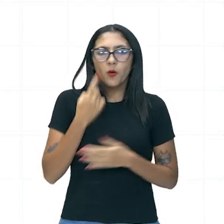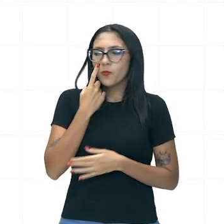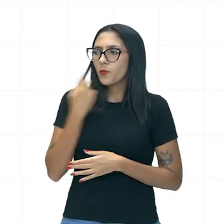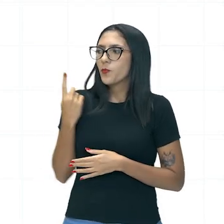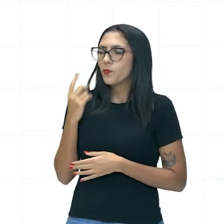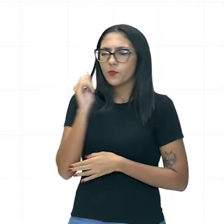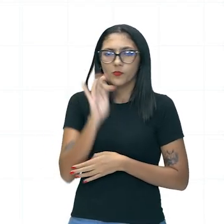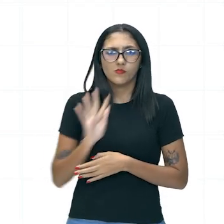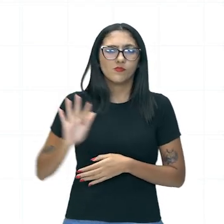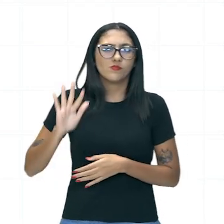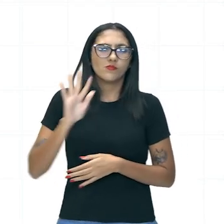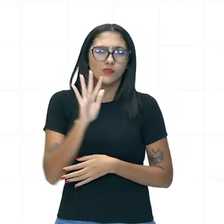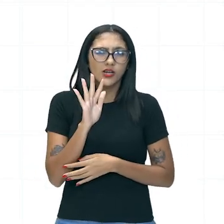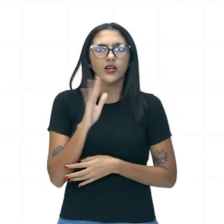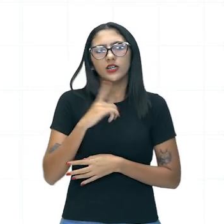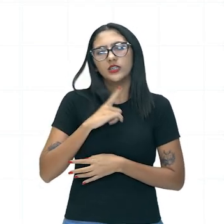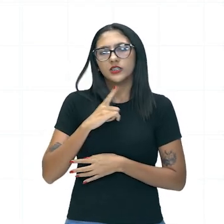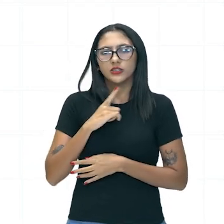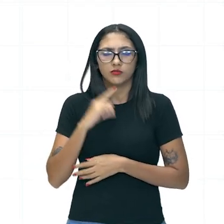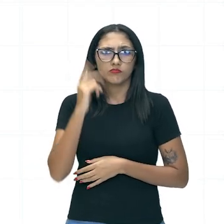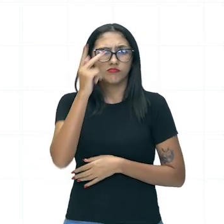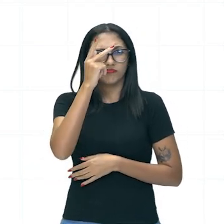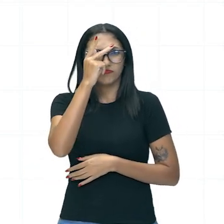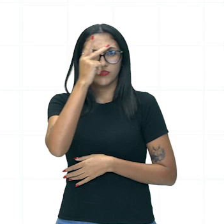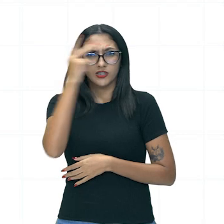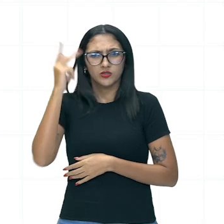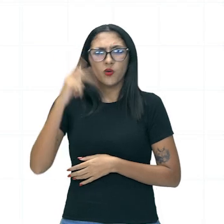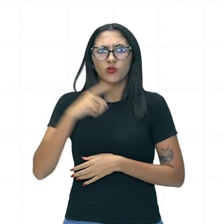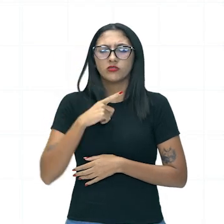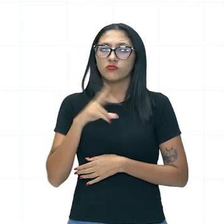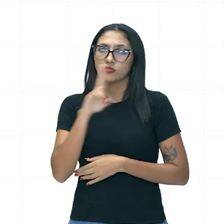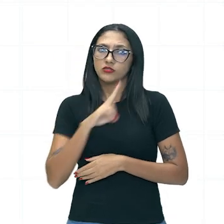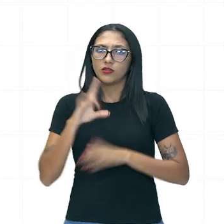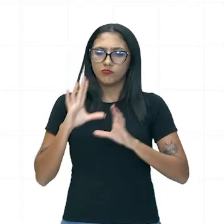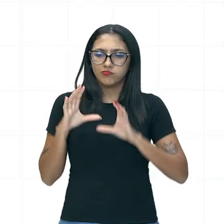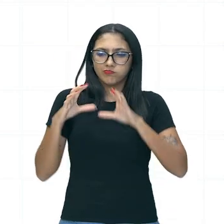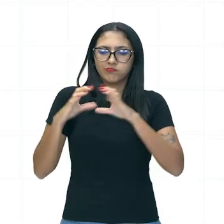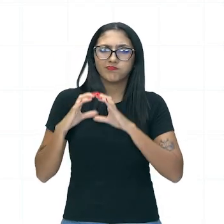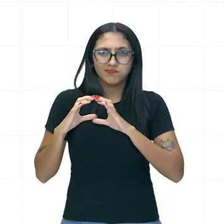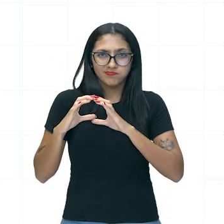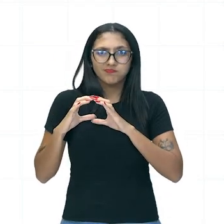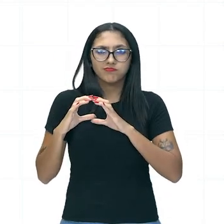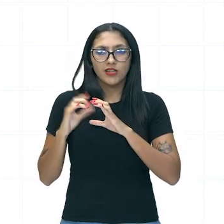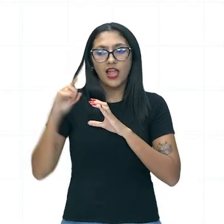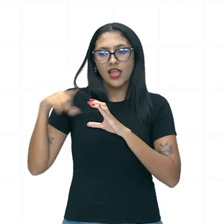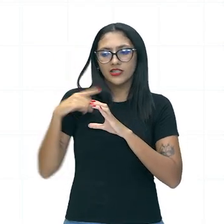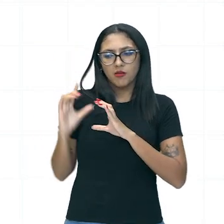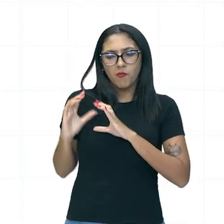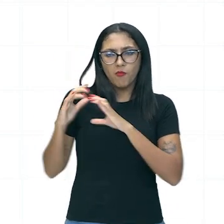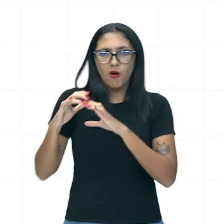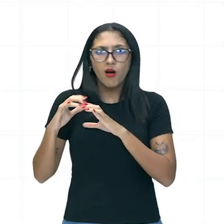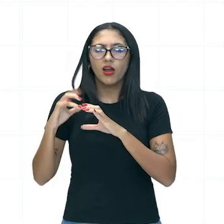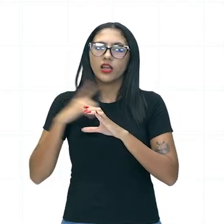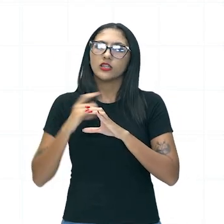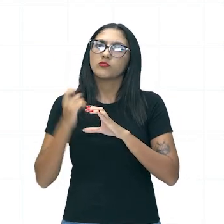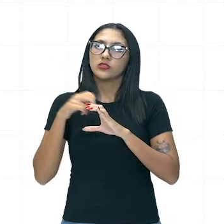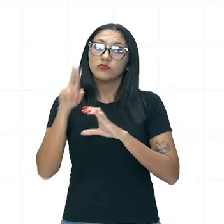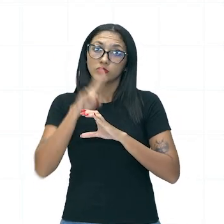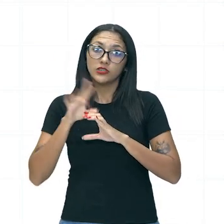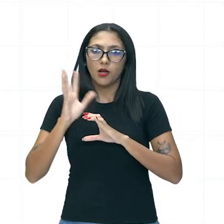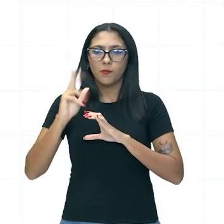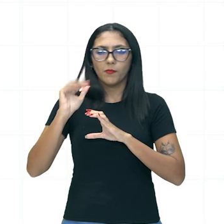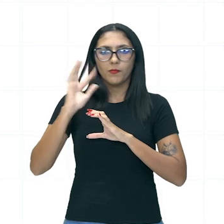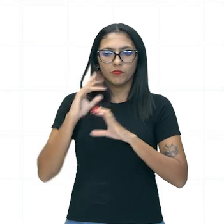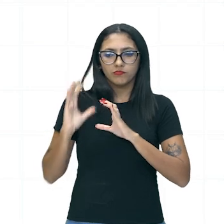que os jogadores eles estão com a bola na mão. Então, essa bola ela pode ser conduzida com as